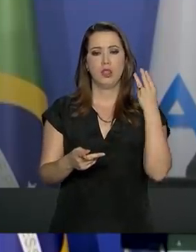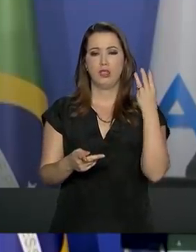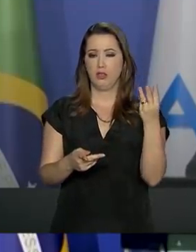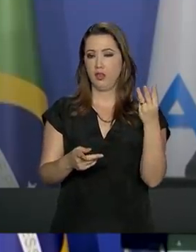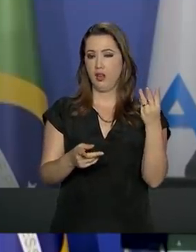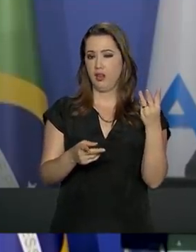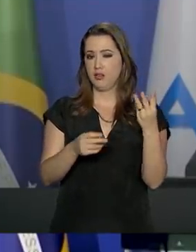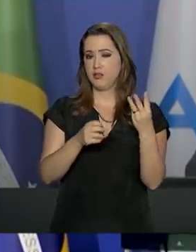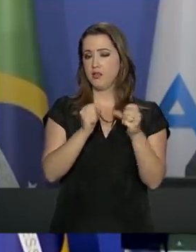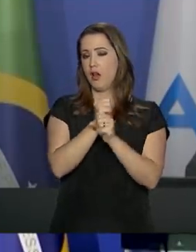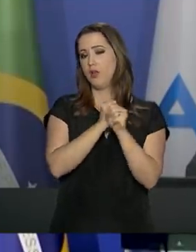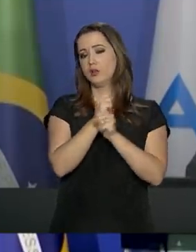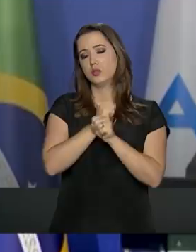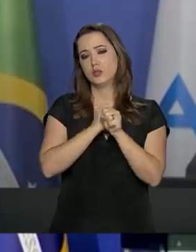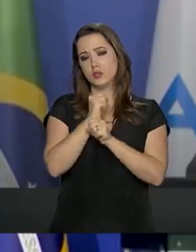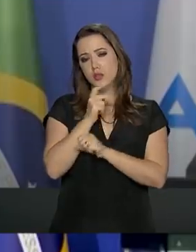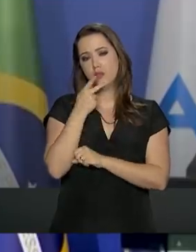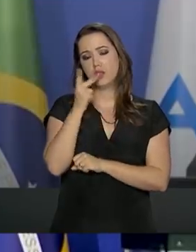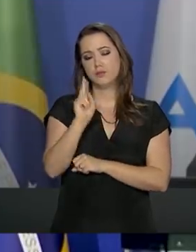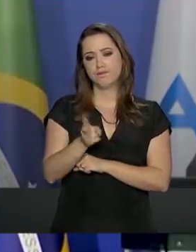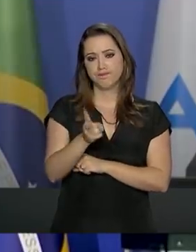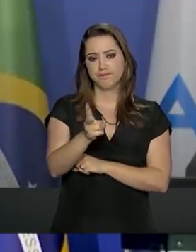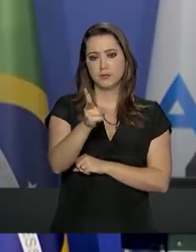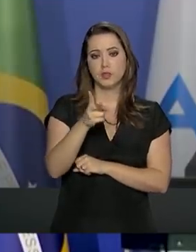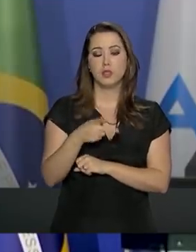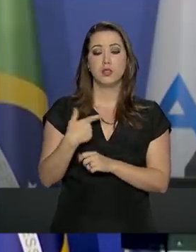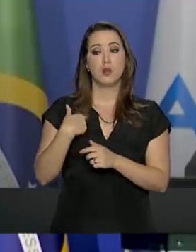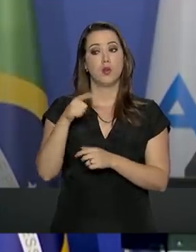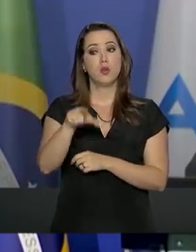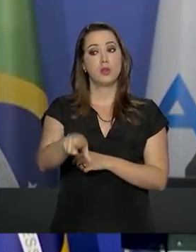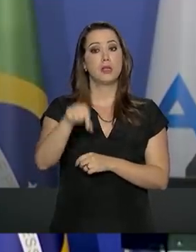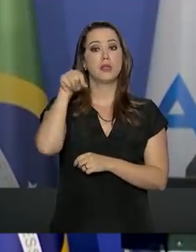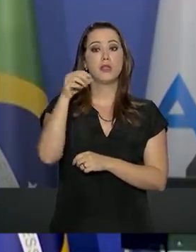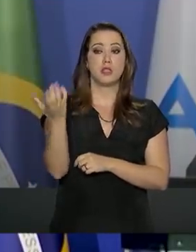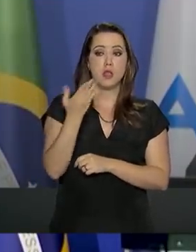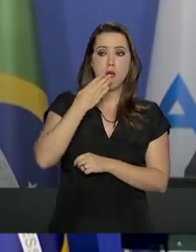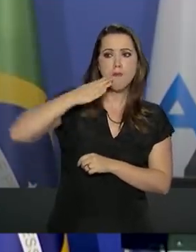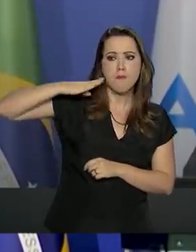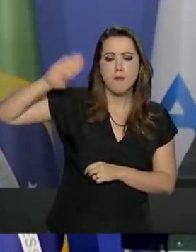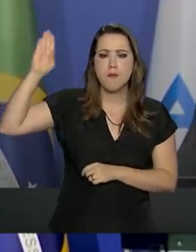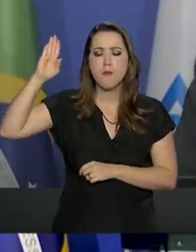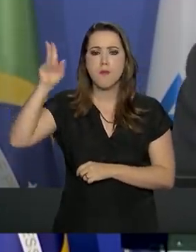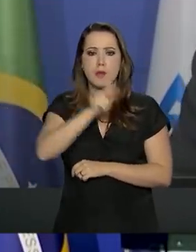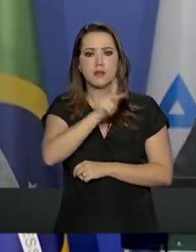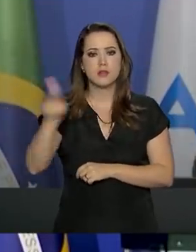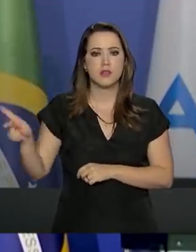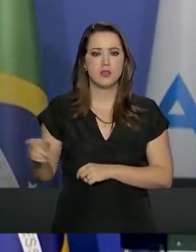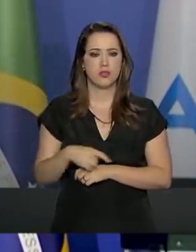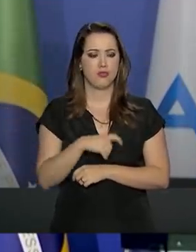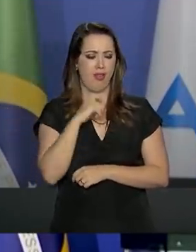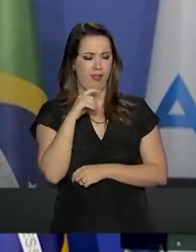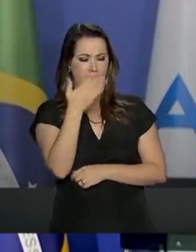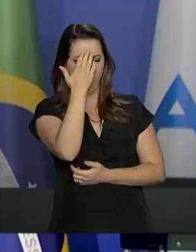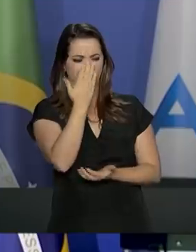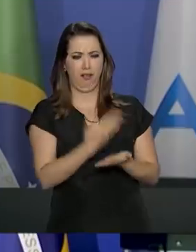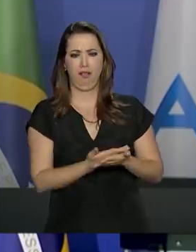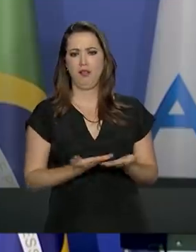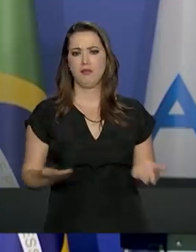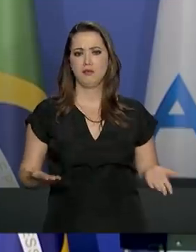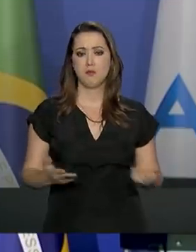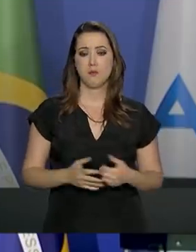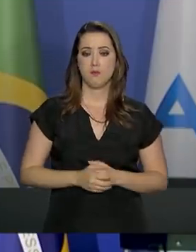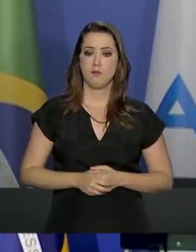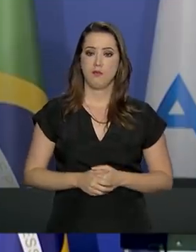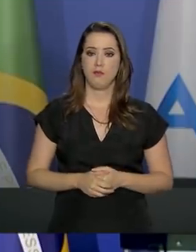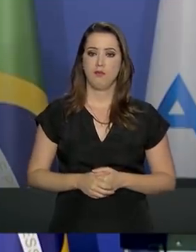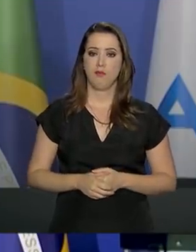3 anos. I have been quando saying decidi disputar as eleições do Brasil, I onde ninguém acreditava. This for 3 years. Nobody believed it when